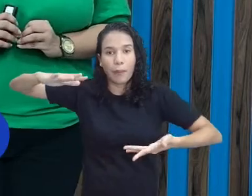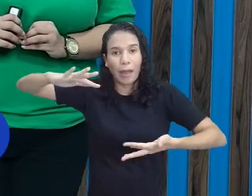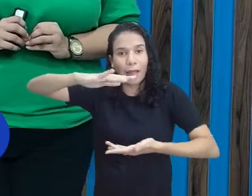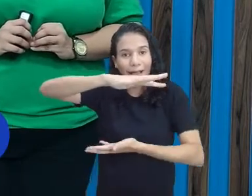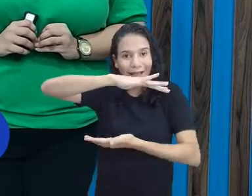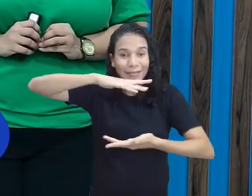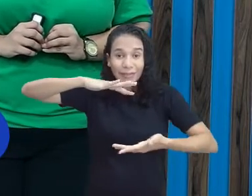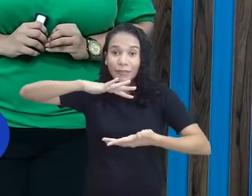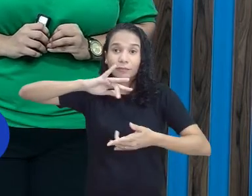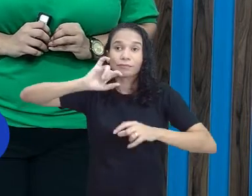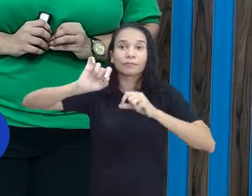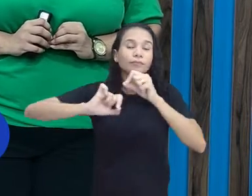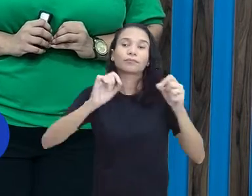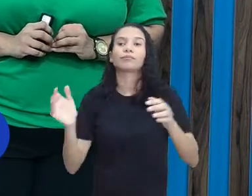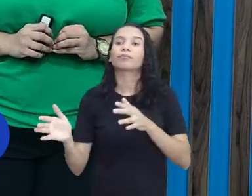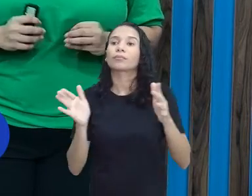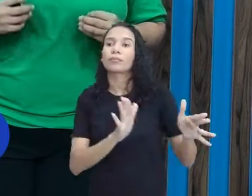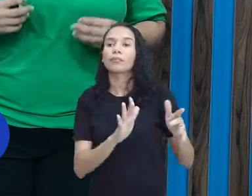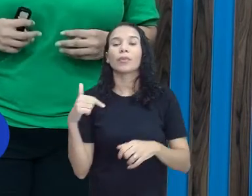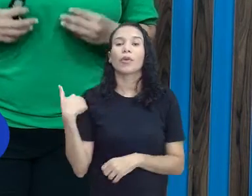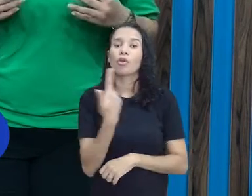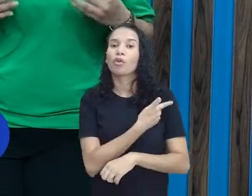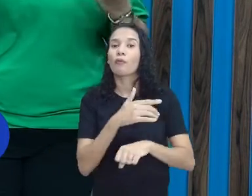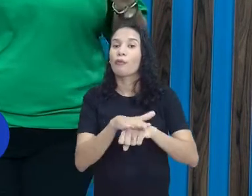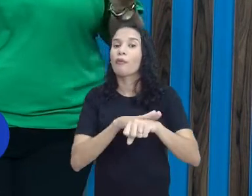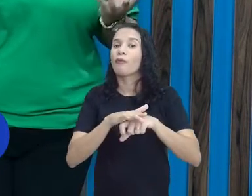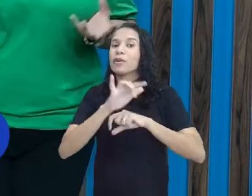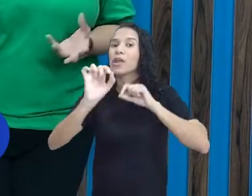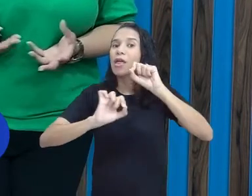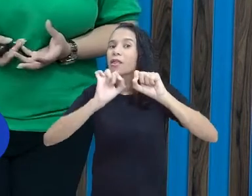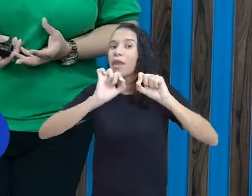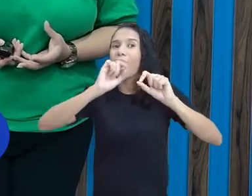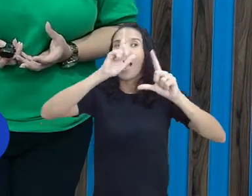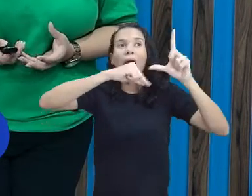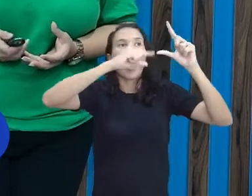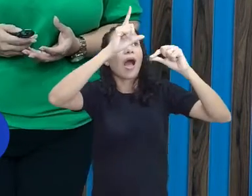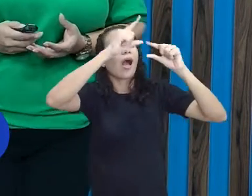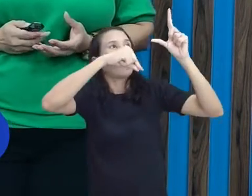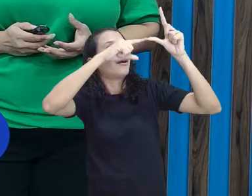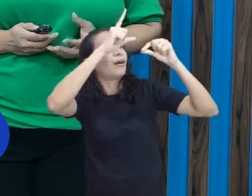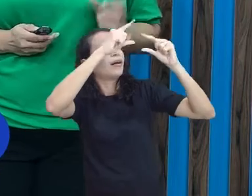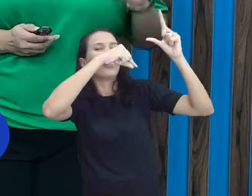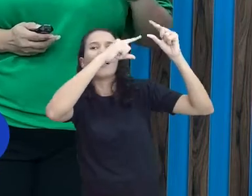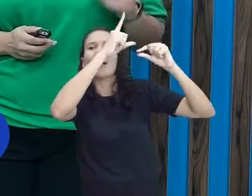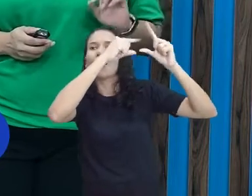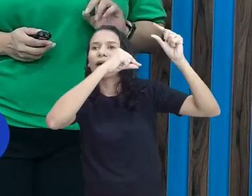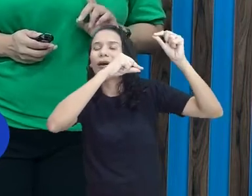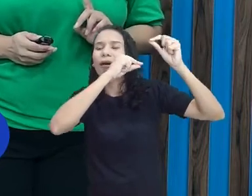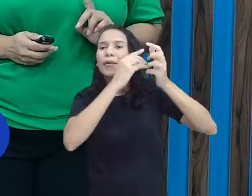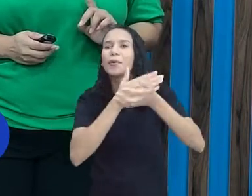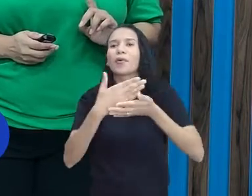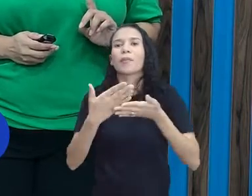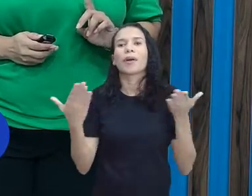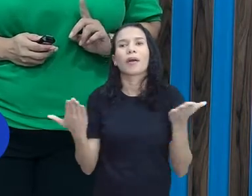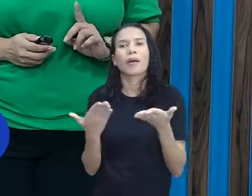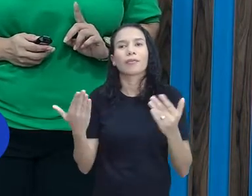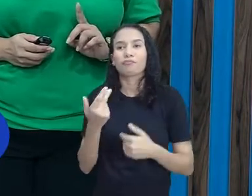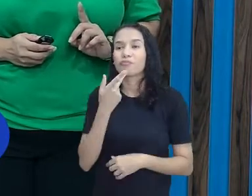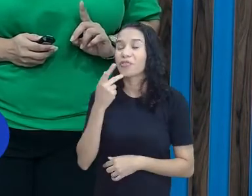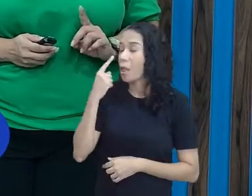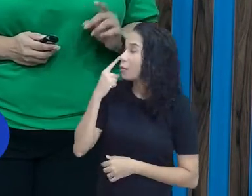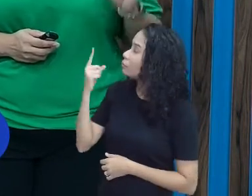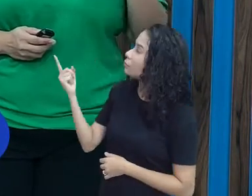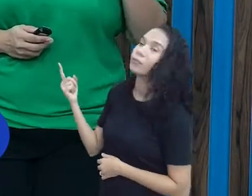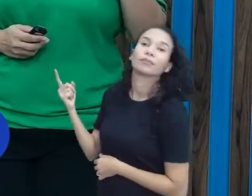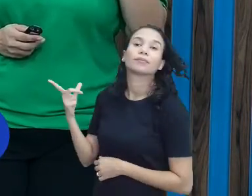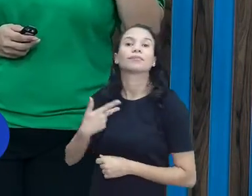sobre estrelas e galáxias, vamos falar das estrelas. Pois é. Começando aqui a falar sobre as